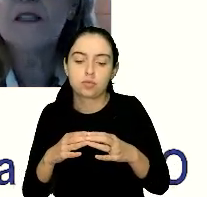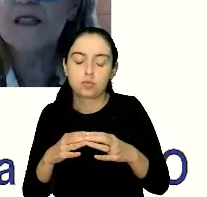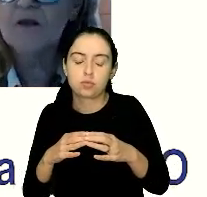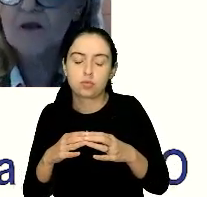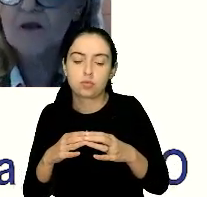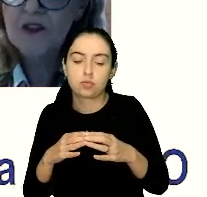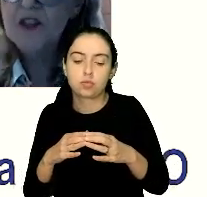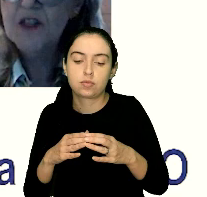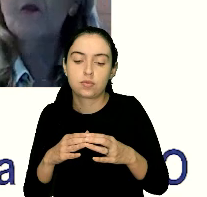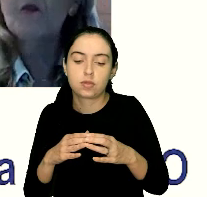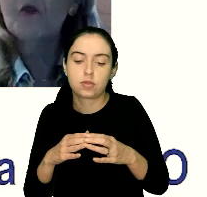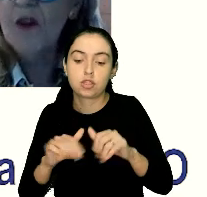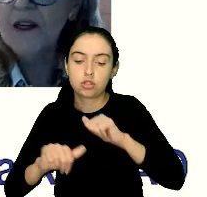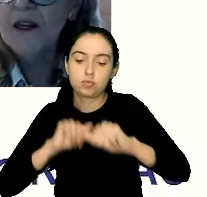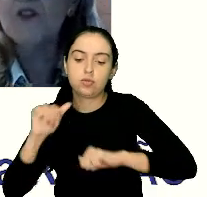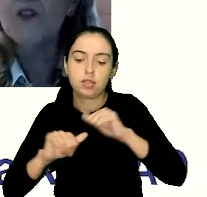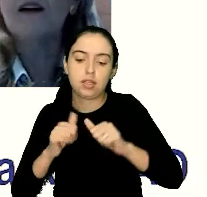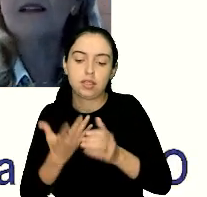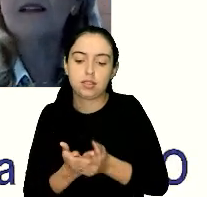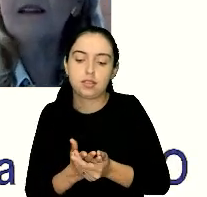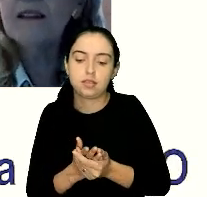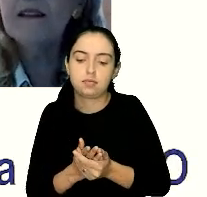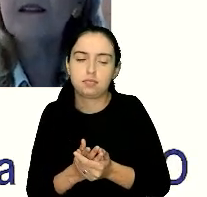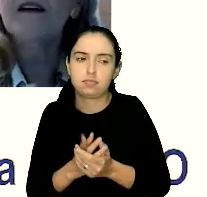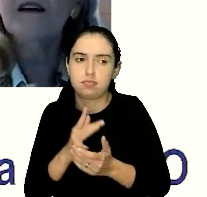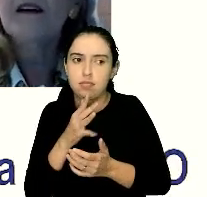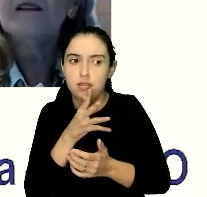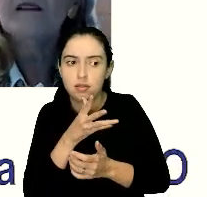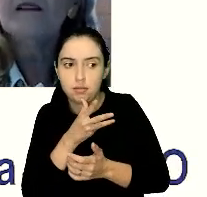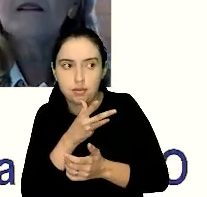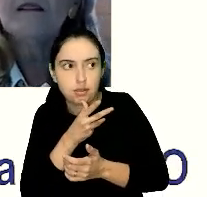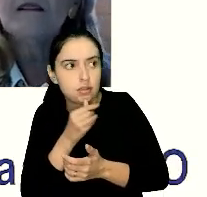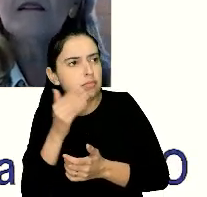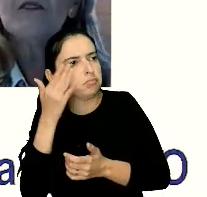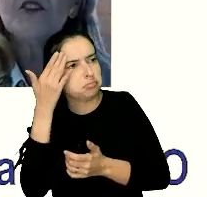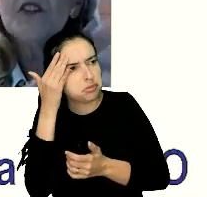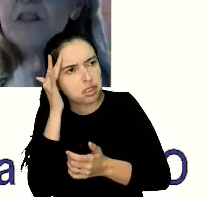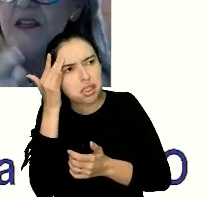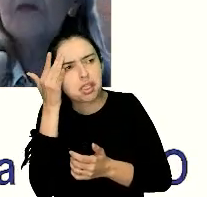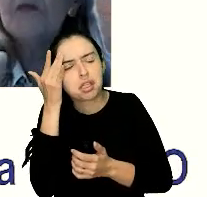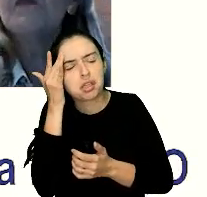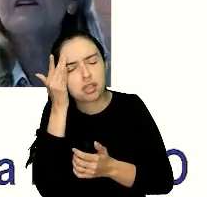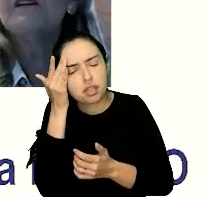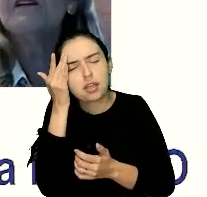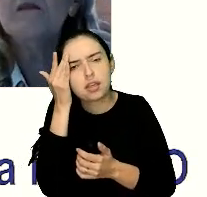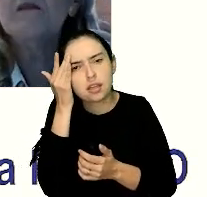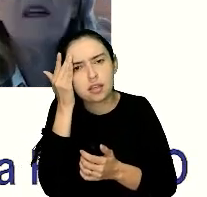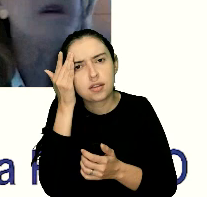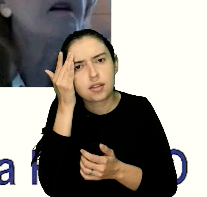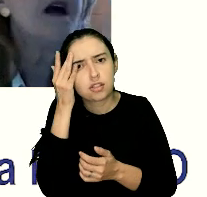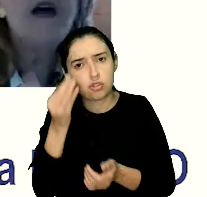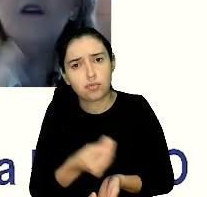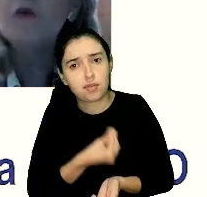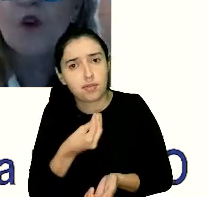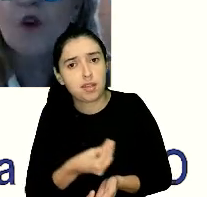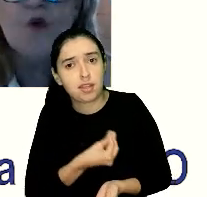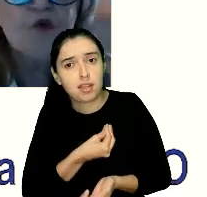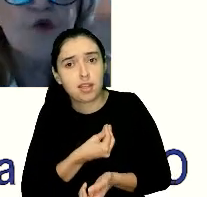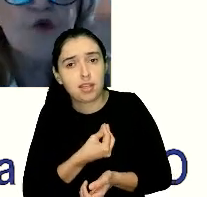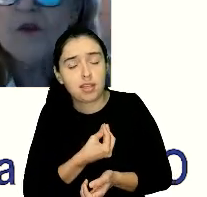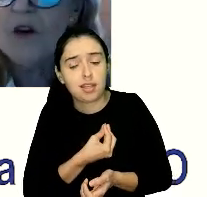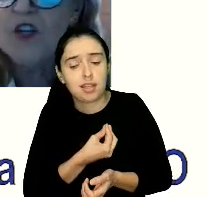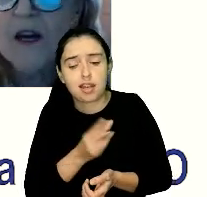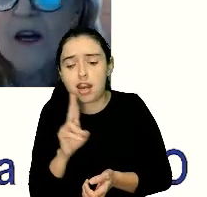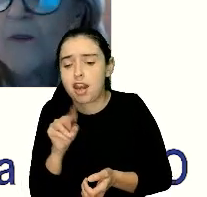de modificação. A gente demorou a acreditar, né, que a gente iria viver e ninguém